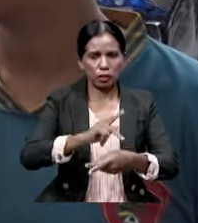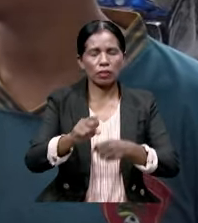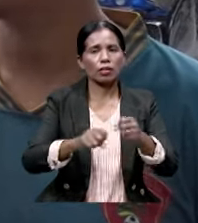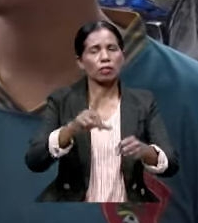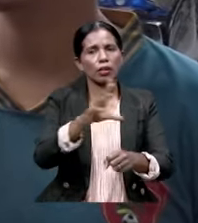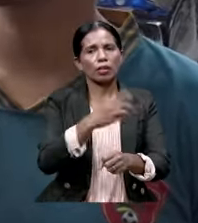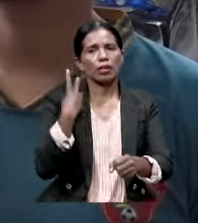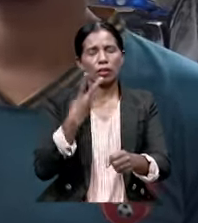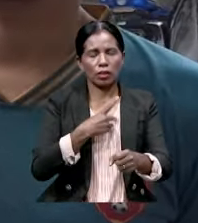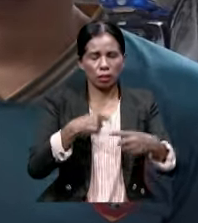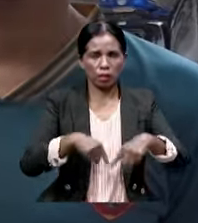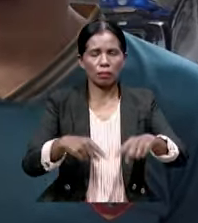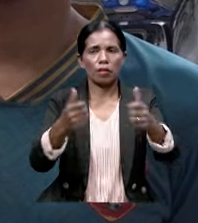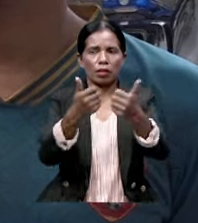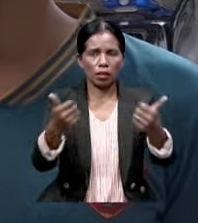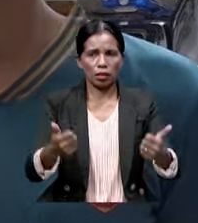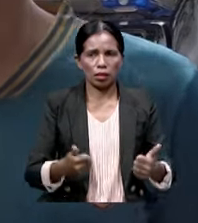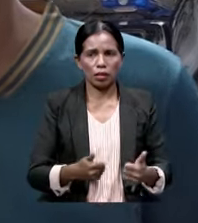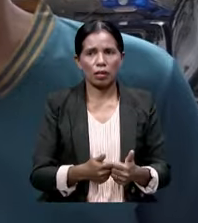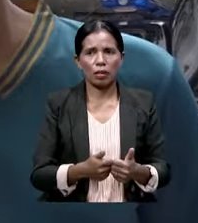ha aldeia